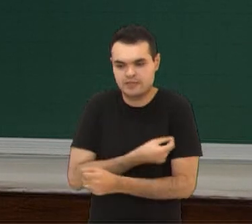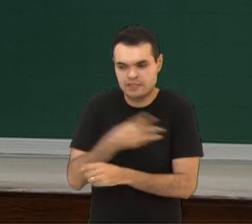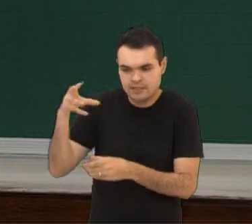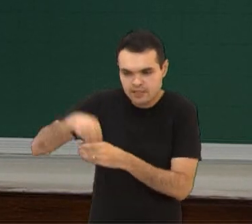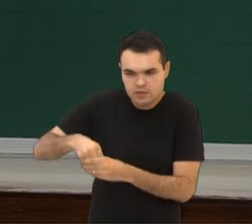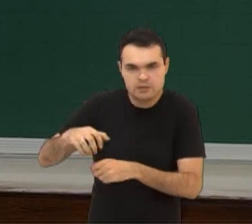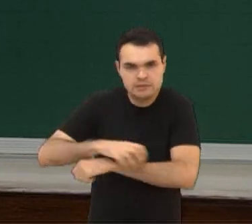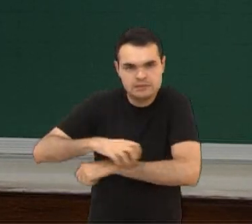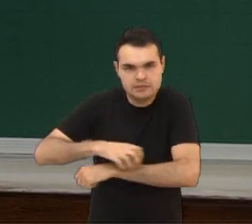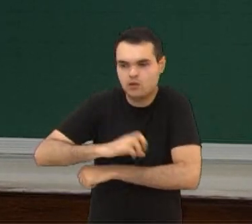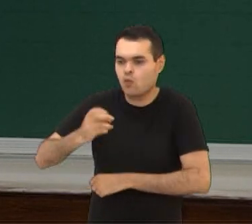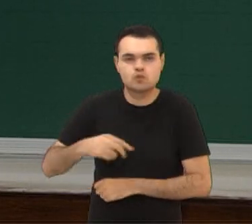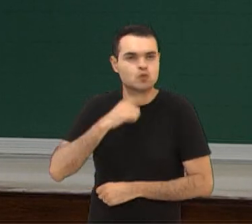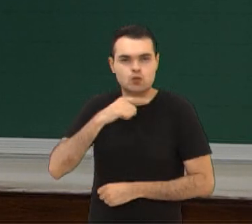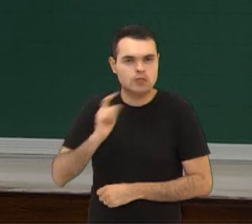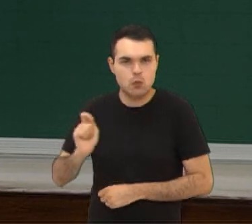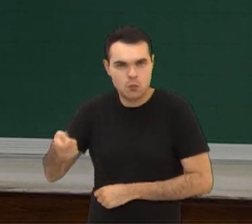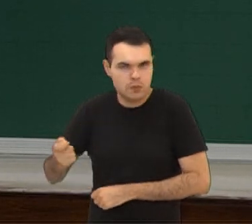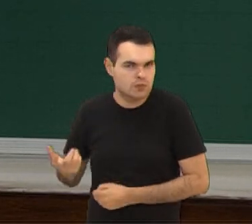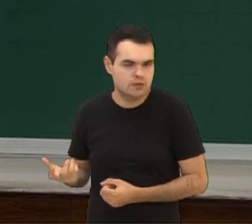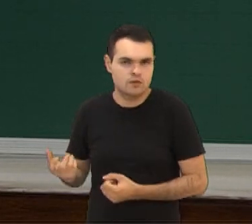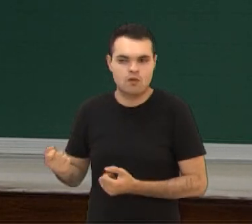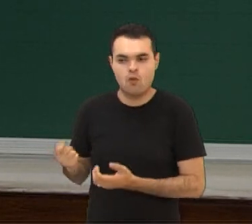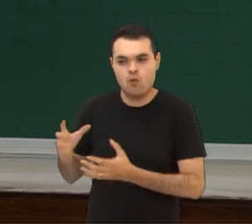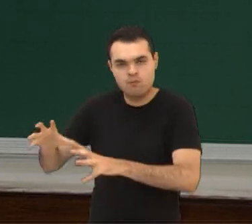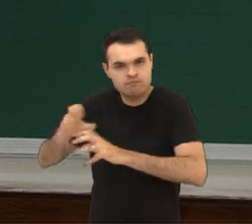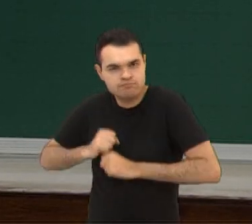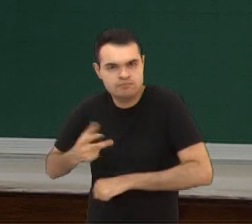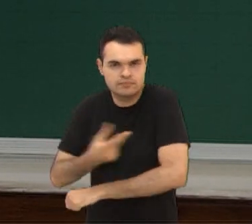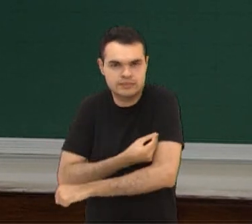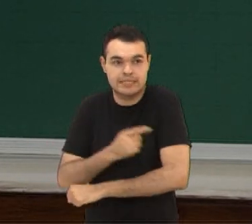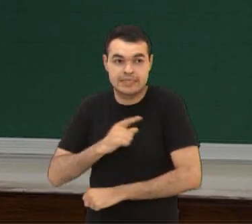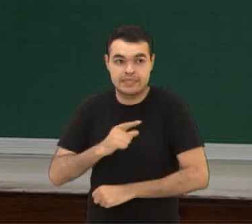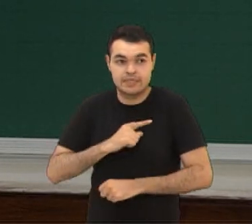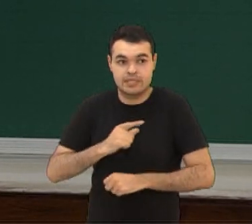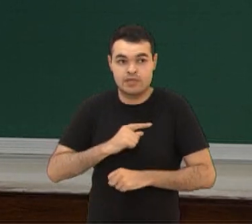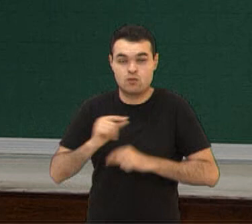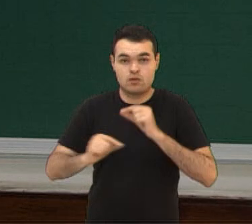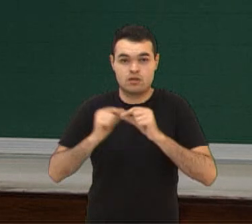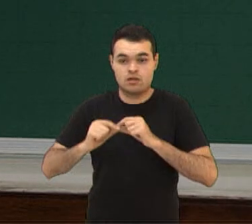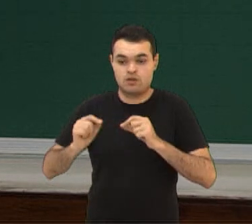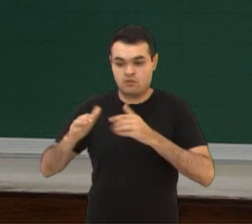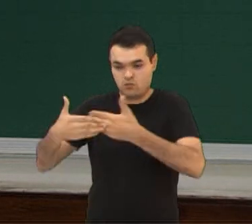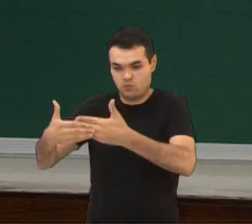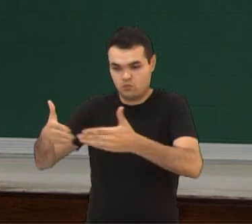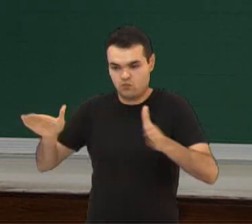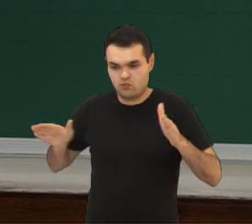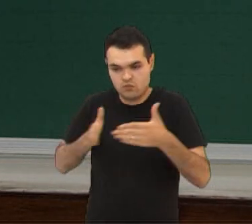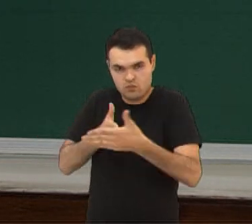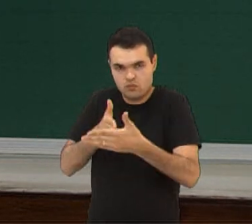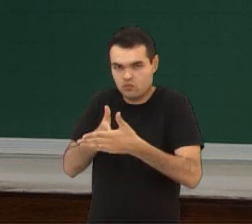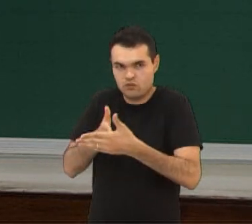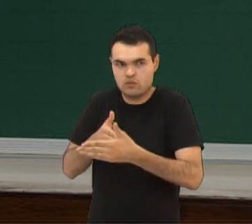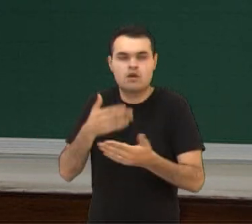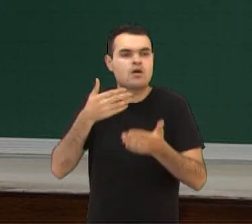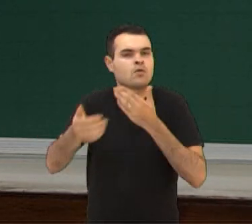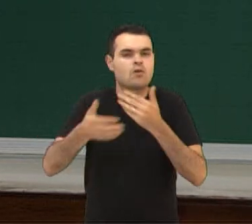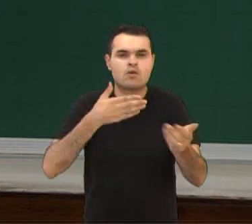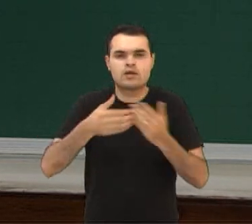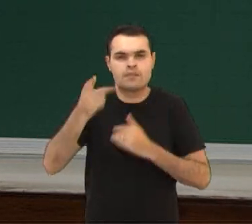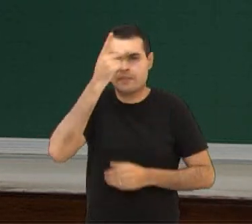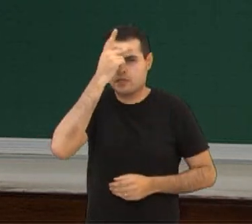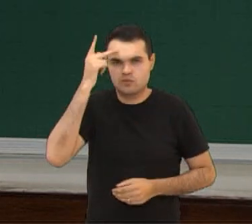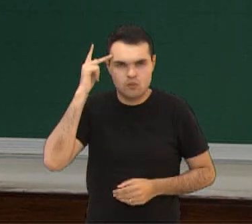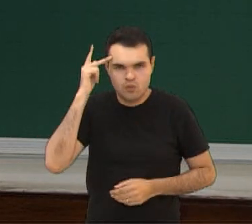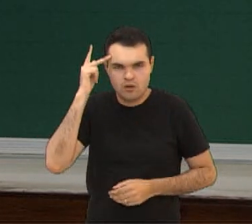ou ela não teve acesso. Tá vendo que tem um escudo em volta dela? A doença não chega até ela. Mas se qualquer